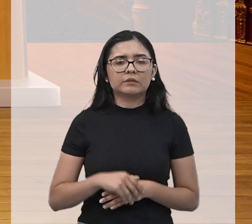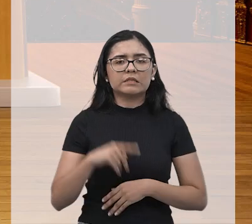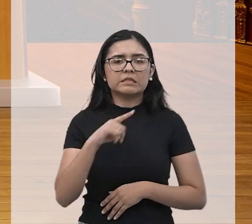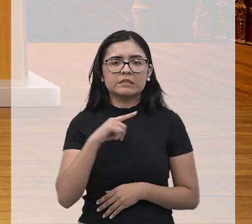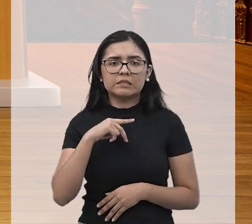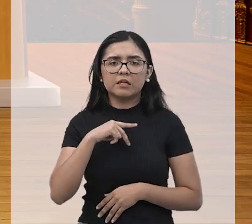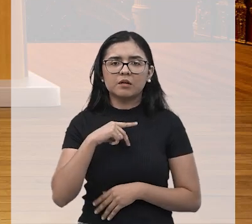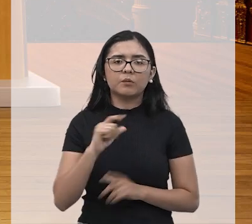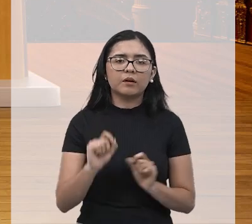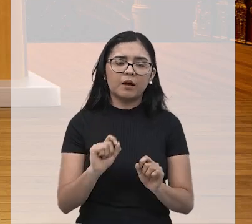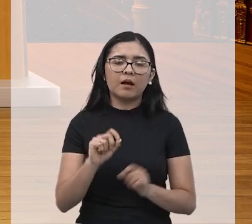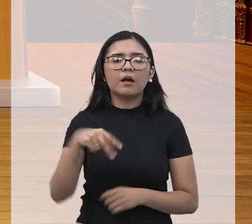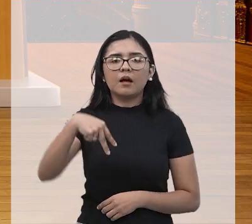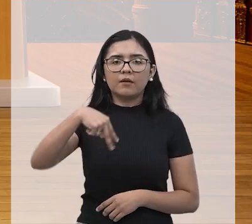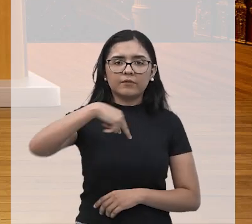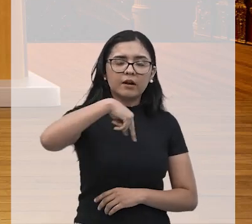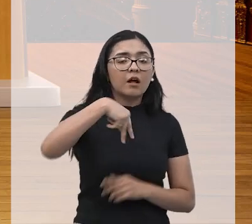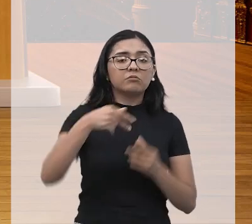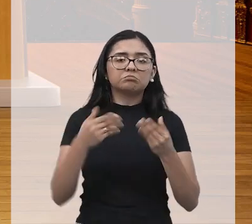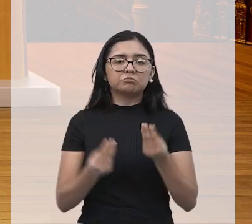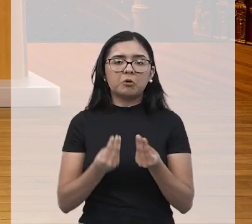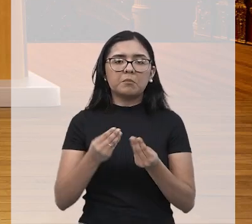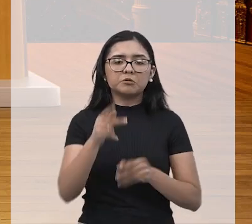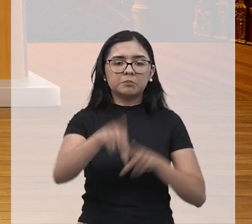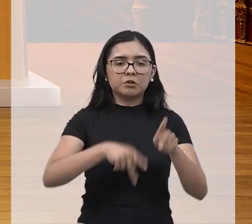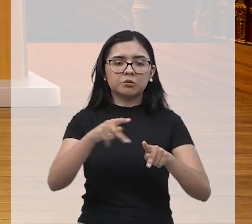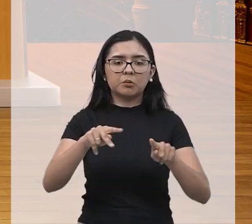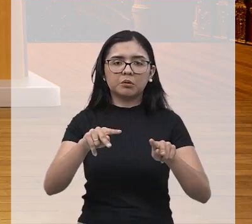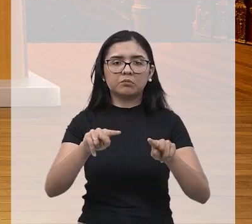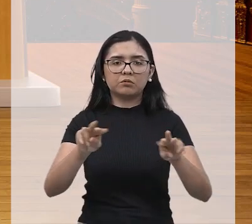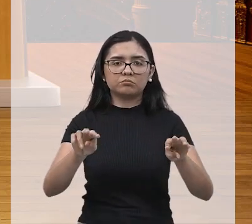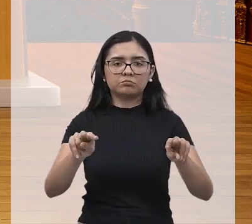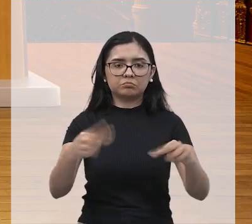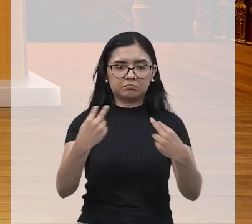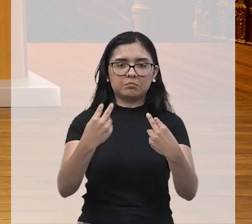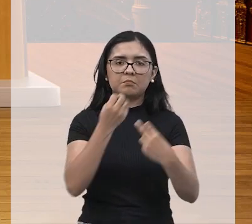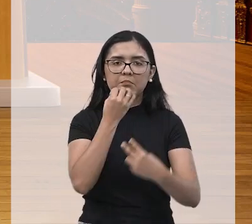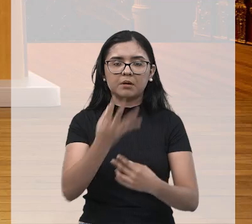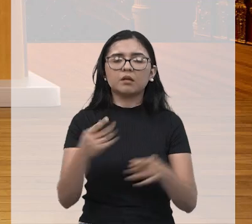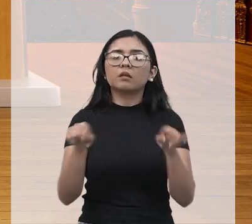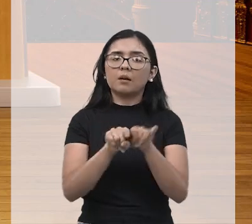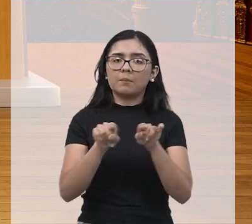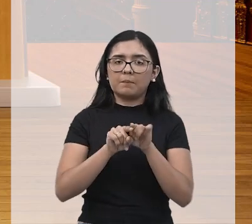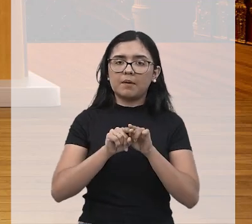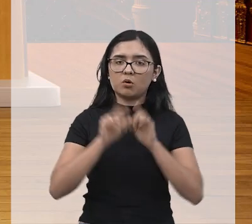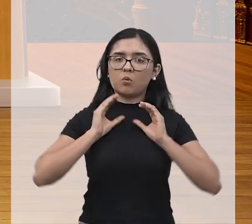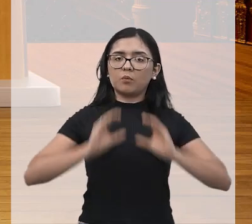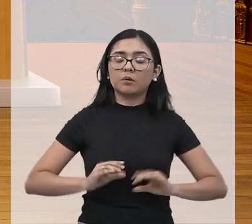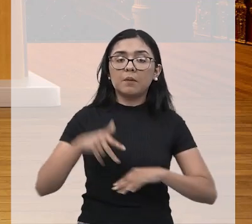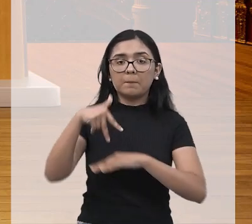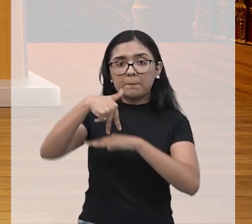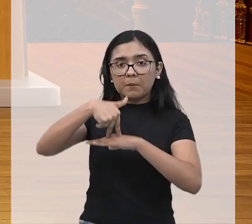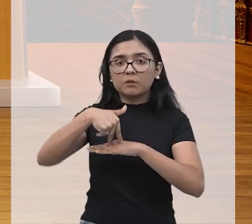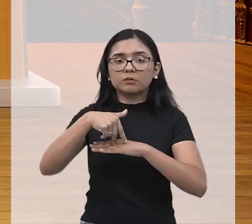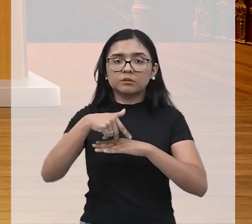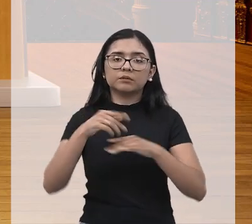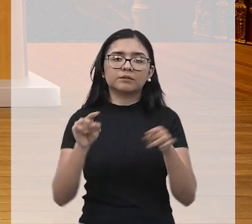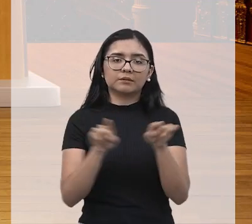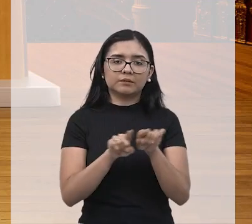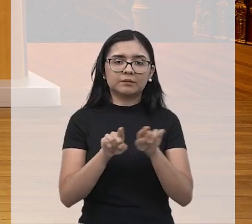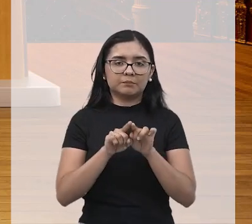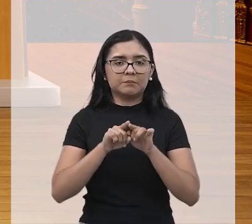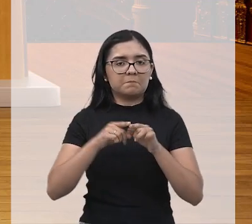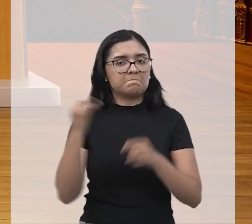costa, a plateia vai receber bem? Não, né? Então, até esse posicionamento no palco, ele é importante para que a ação